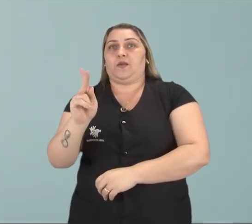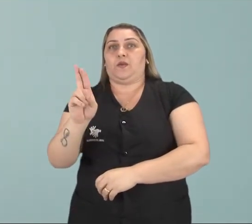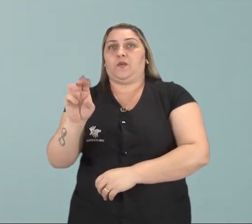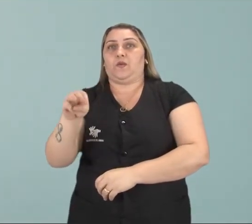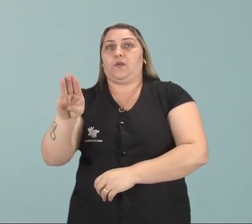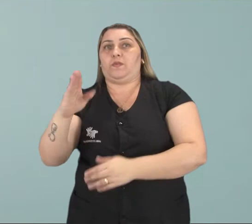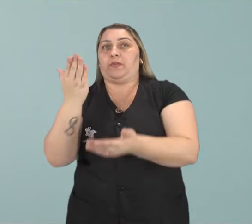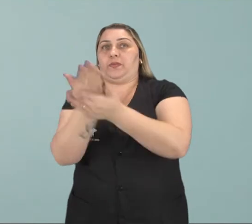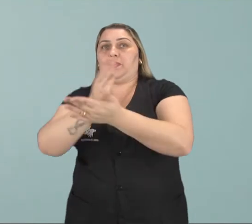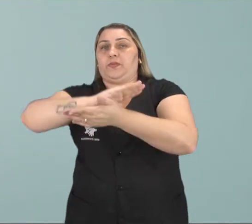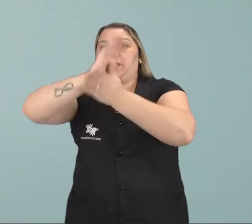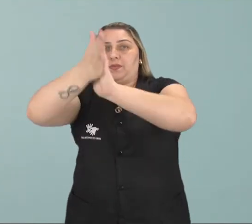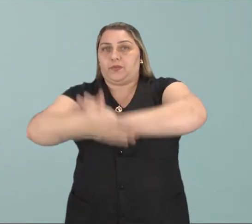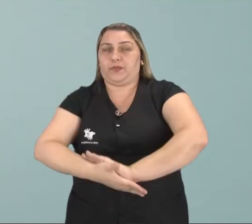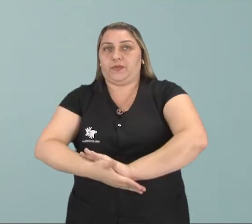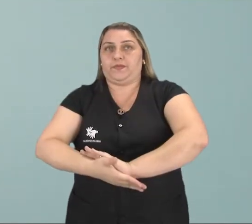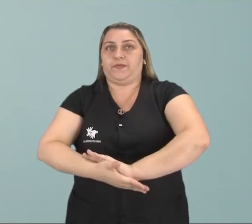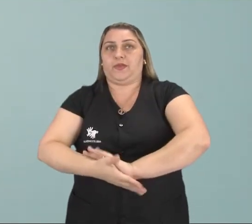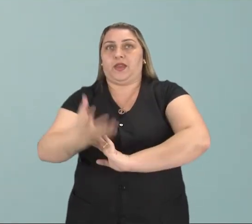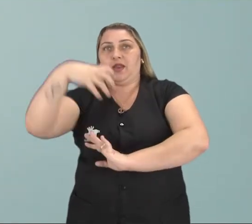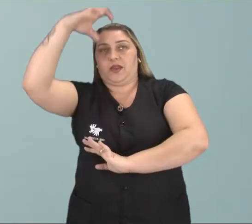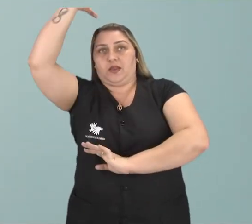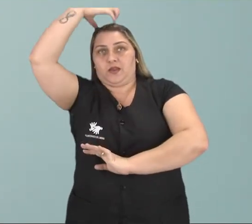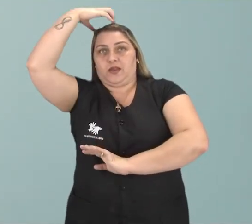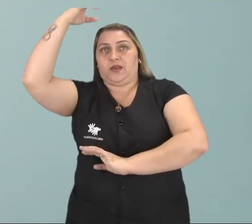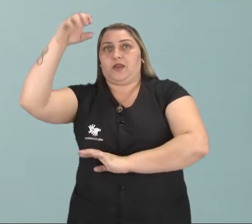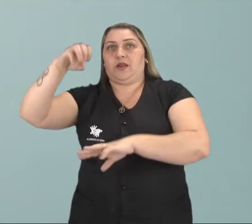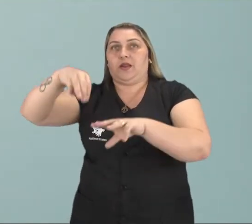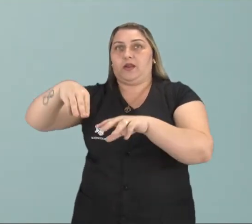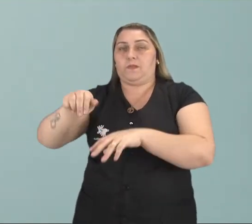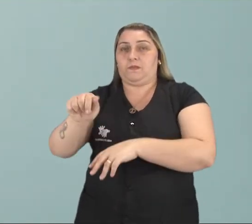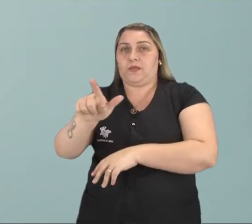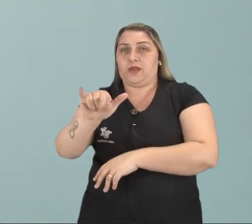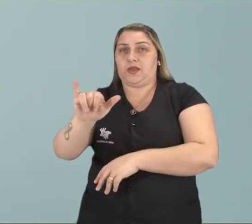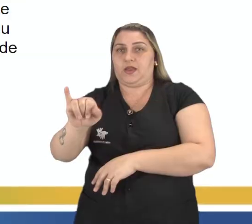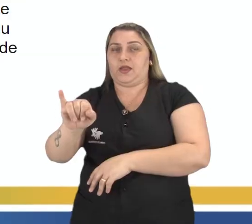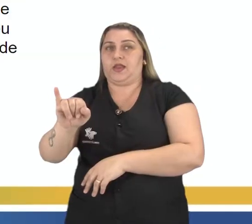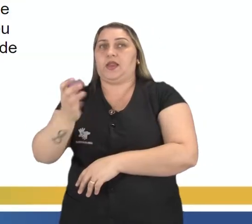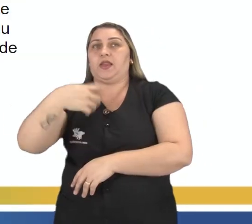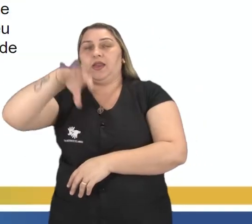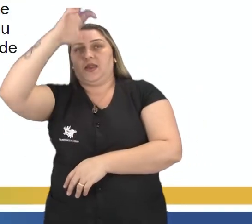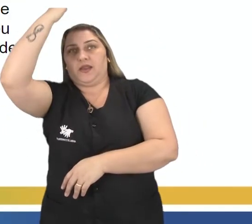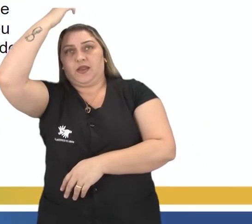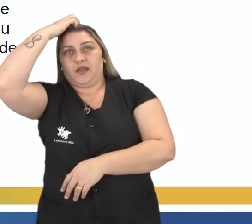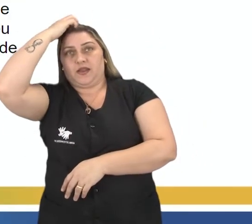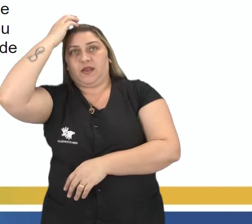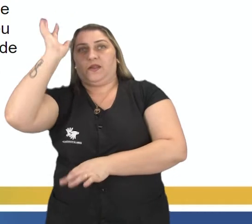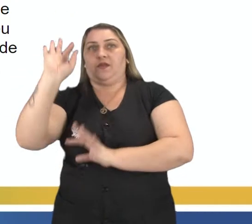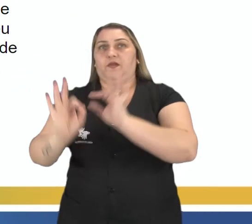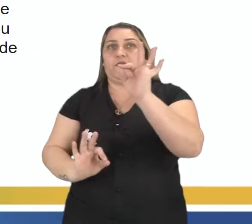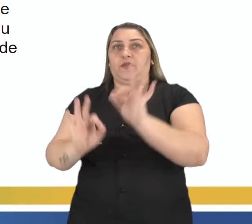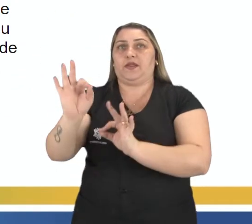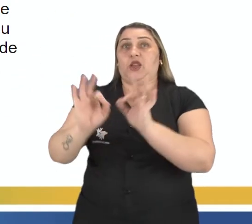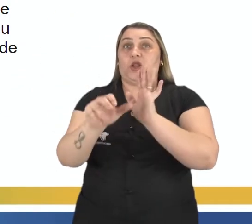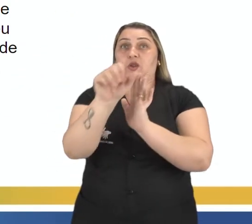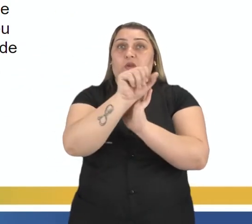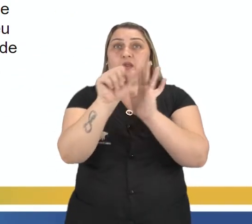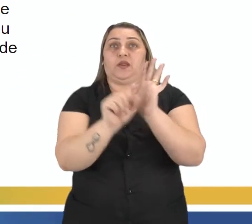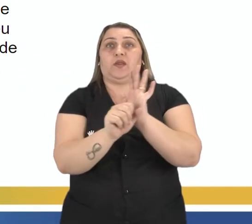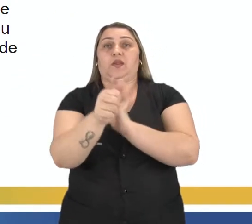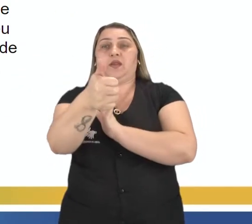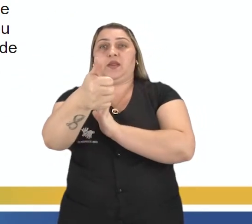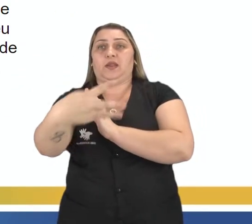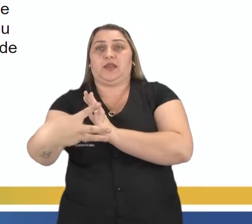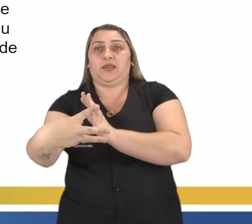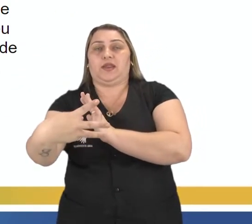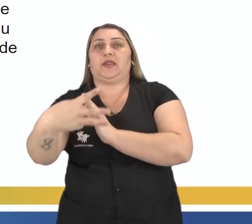destruída. Vamos ter também o reino de Mali, né? Que esse reino, ele se forma a partir do